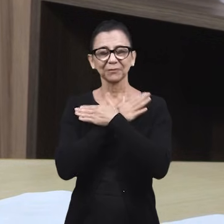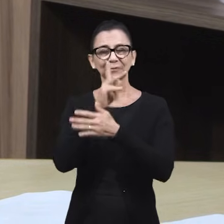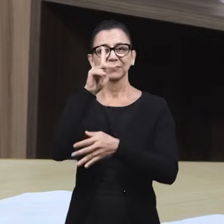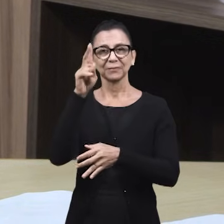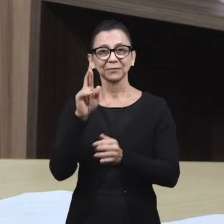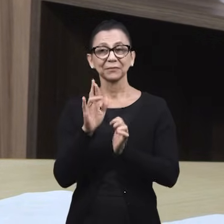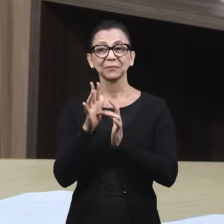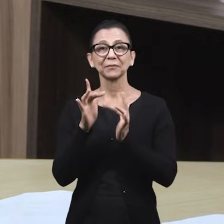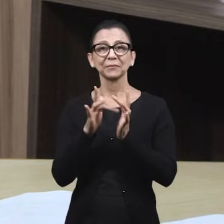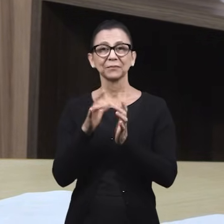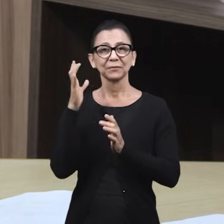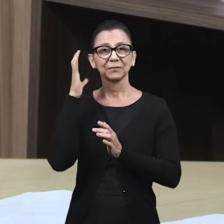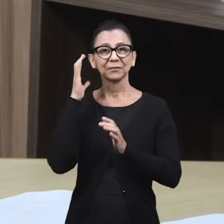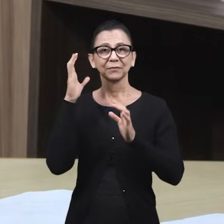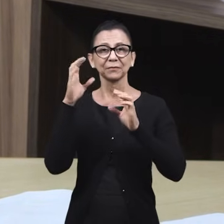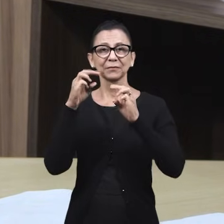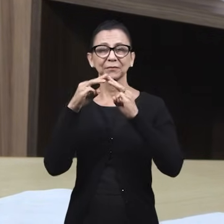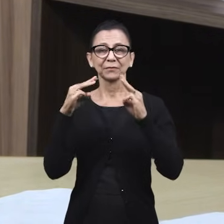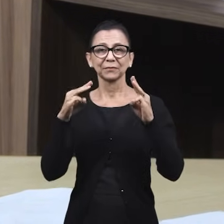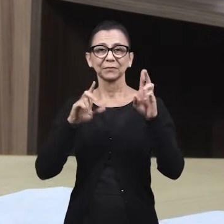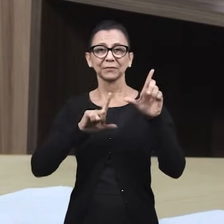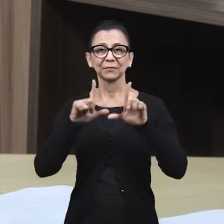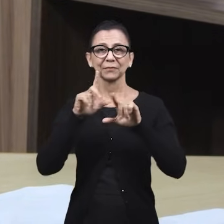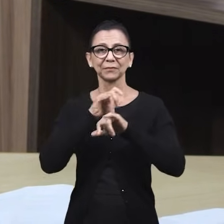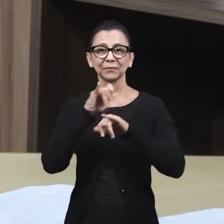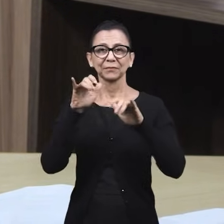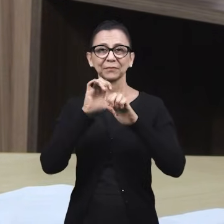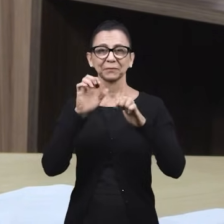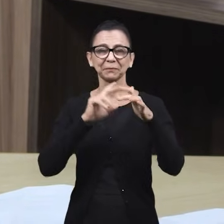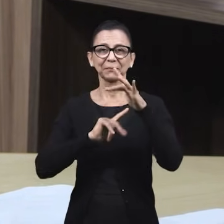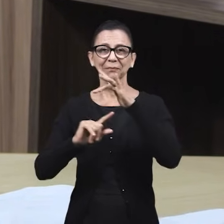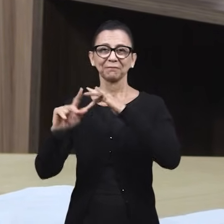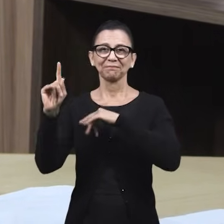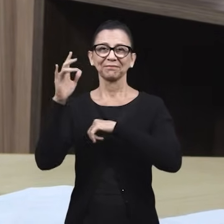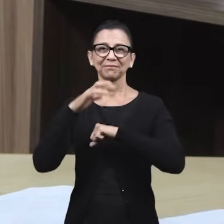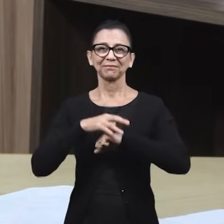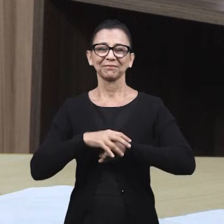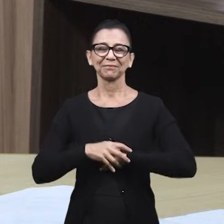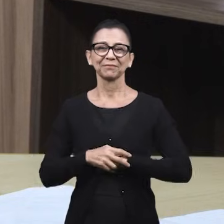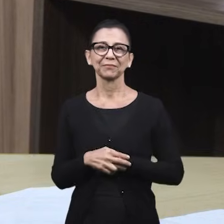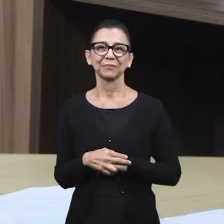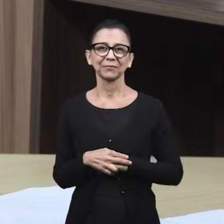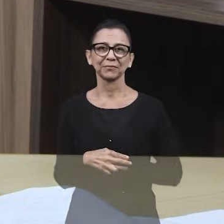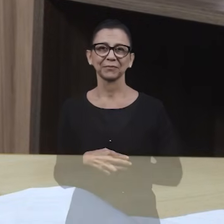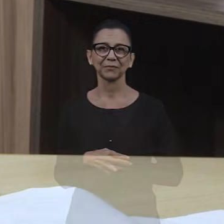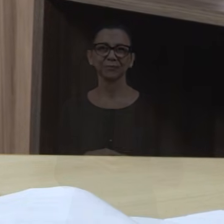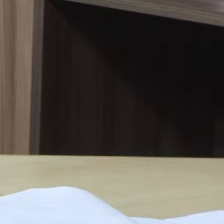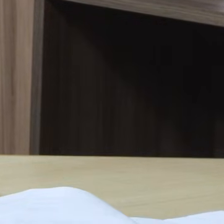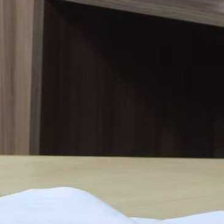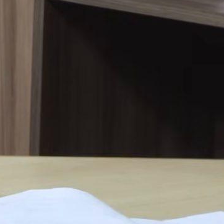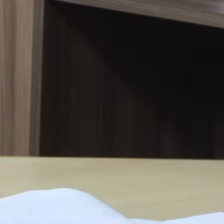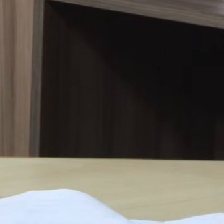grande abraço, a paz do Senhor. Rádio e TV Web Manaim, juntas anunciando o Evangelho Eterno.